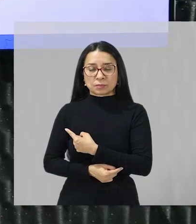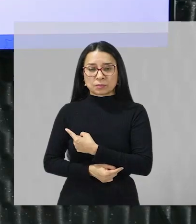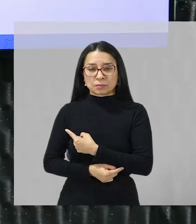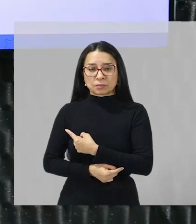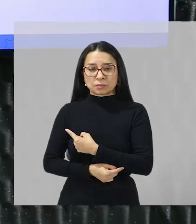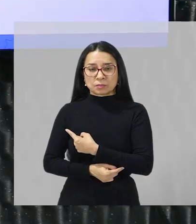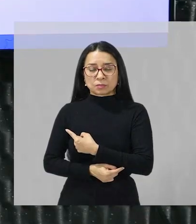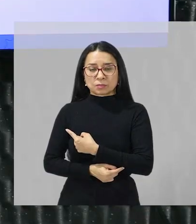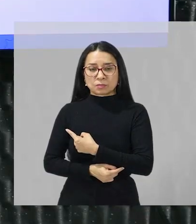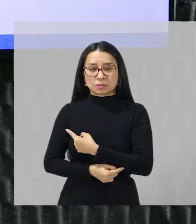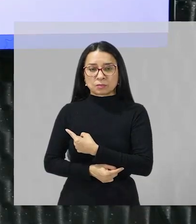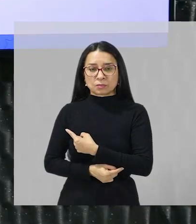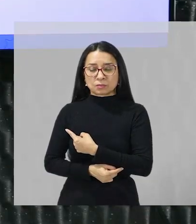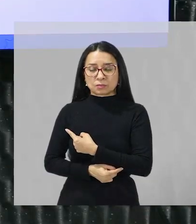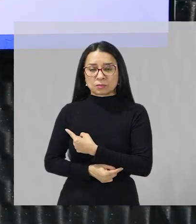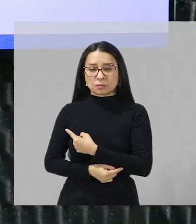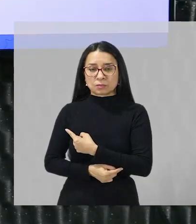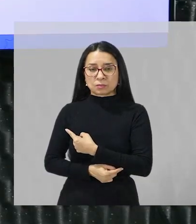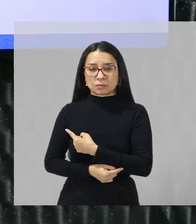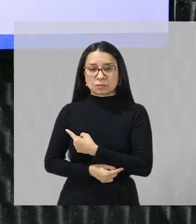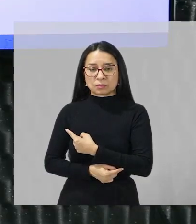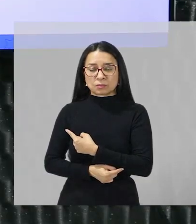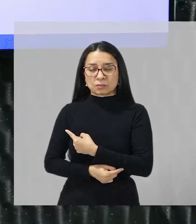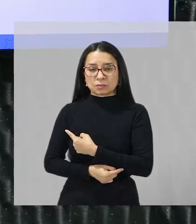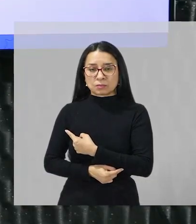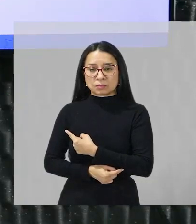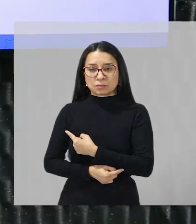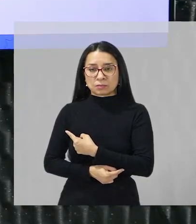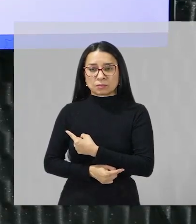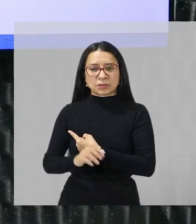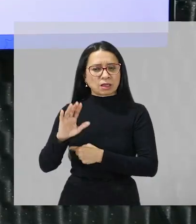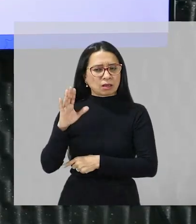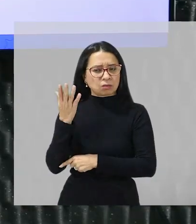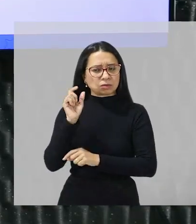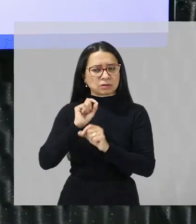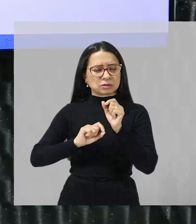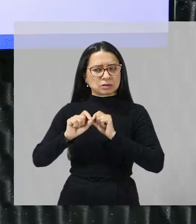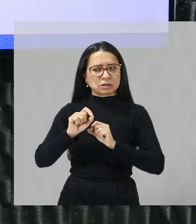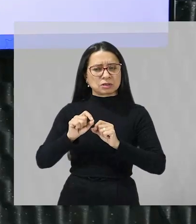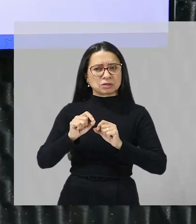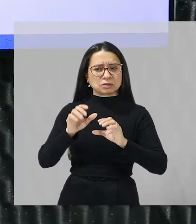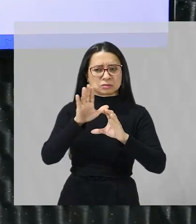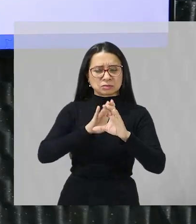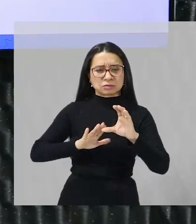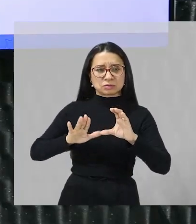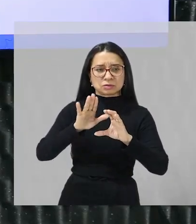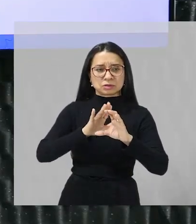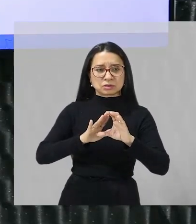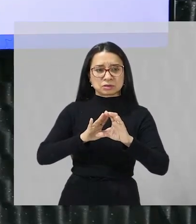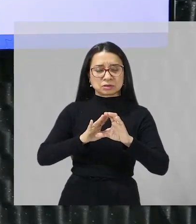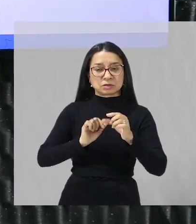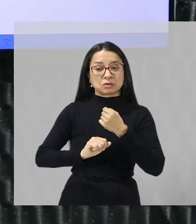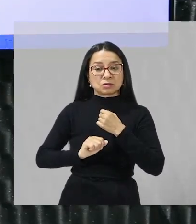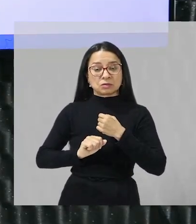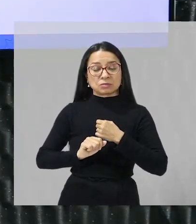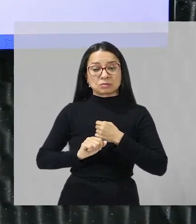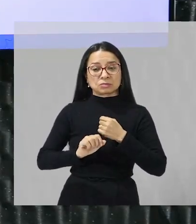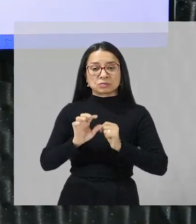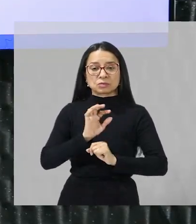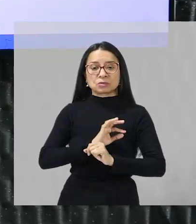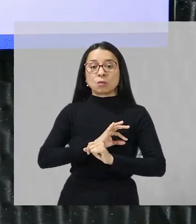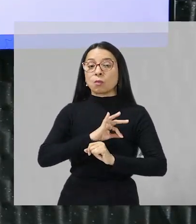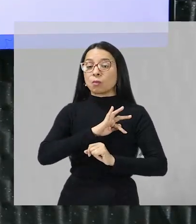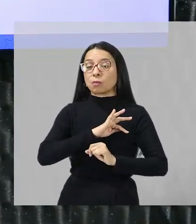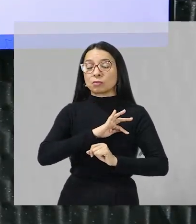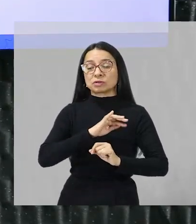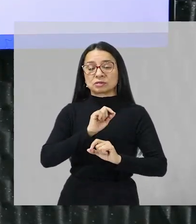preconceito, mas em outras danças mais contemporâneas ou folclóricas, existe uma grande quantidade de homens, não somente de mulheres.